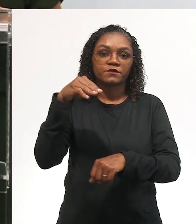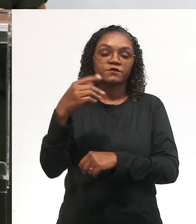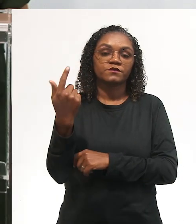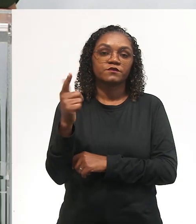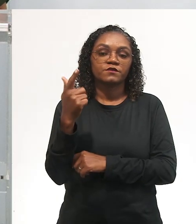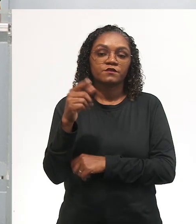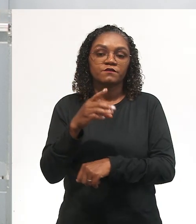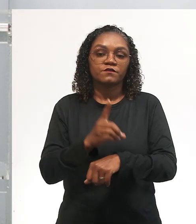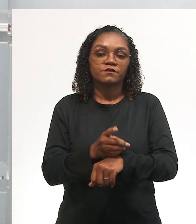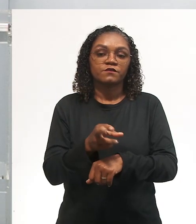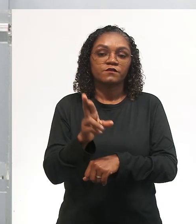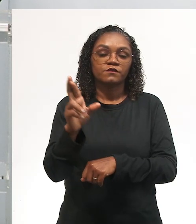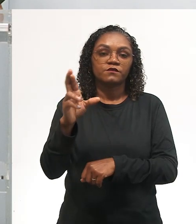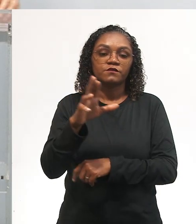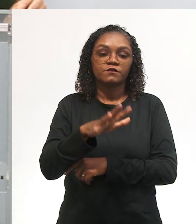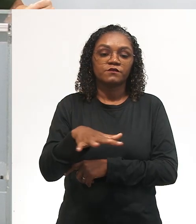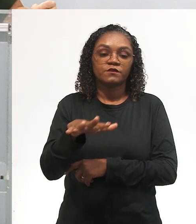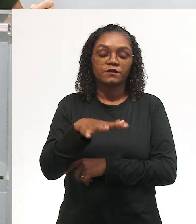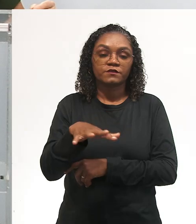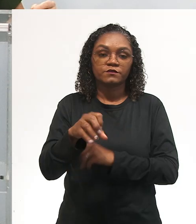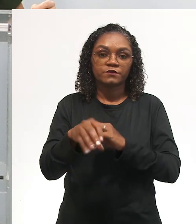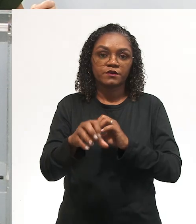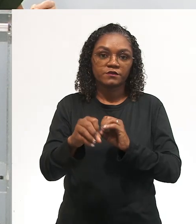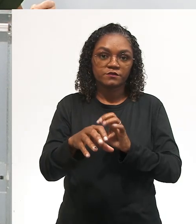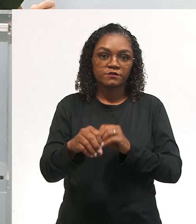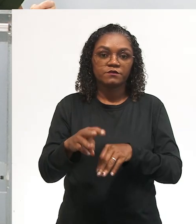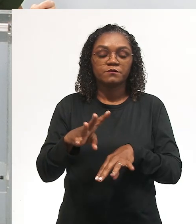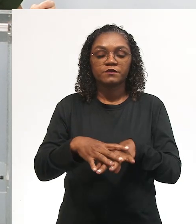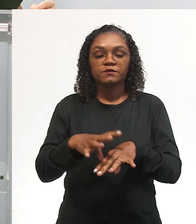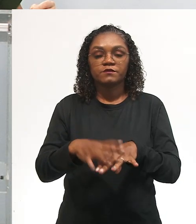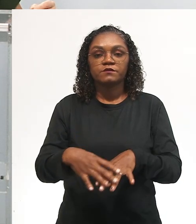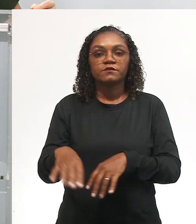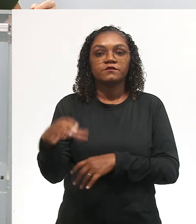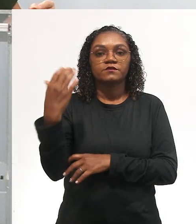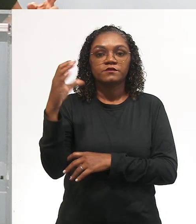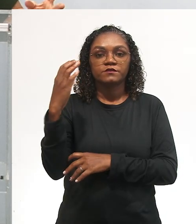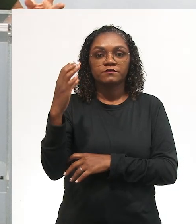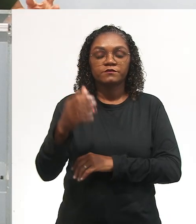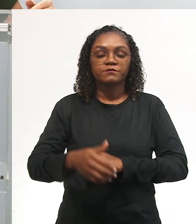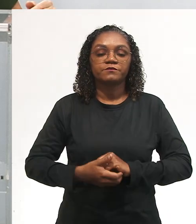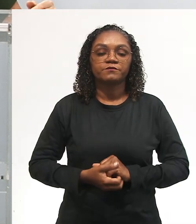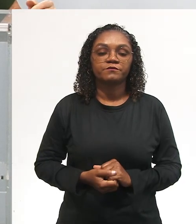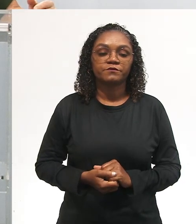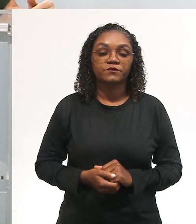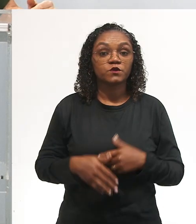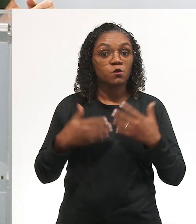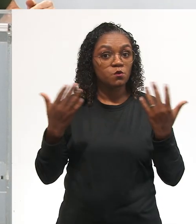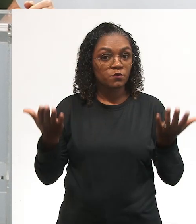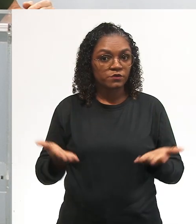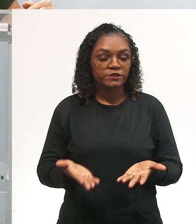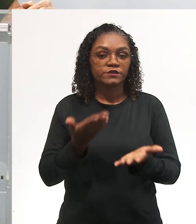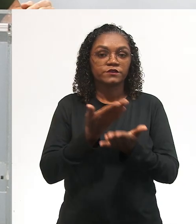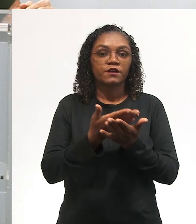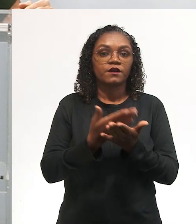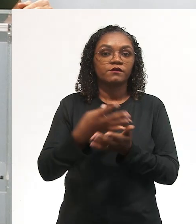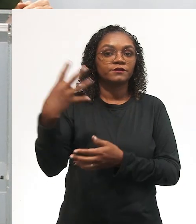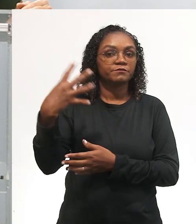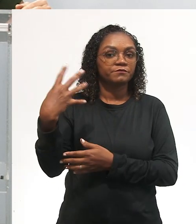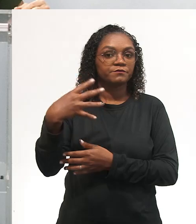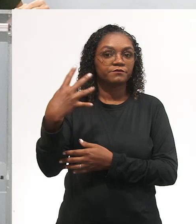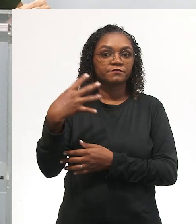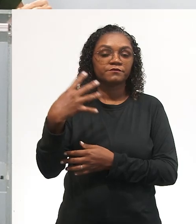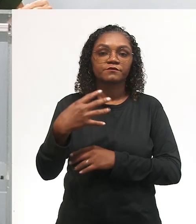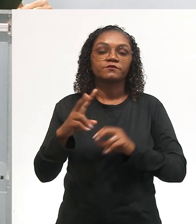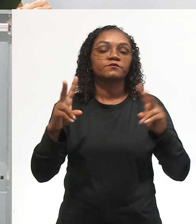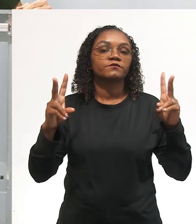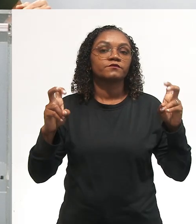mestre em Geografia e doutora em Educação, Ciências e Matemática. Na nossa aula de hoje,